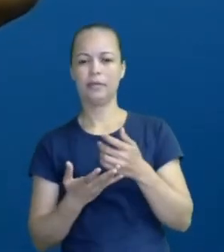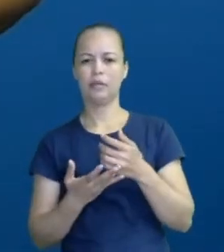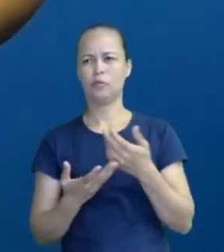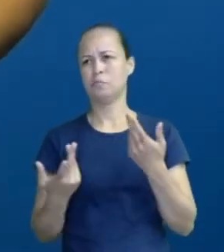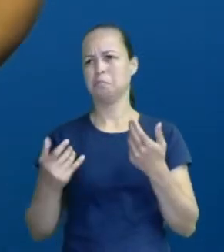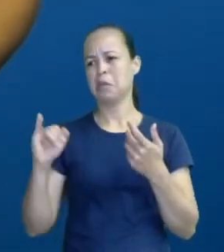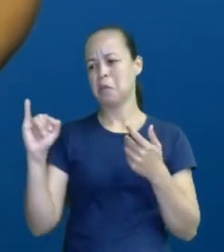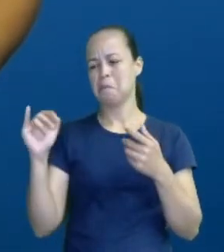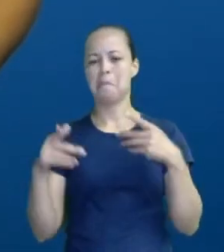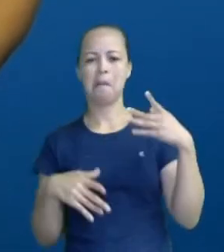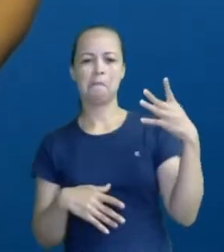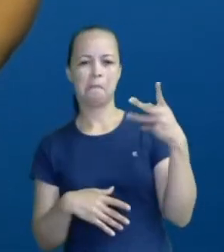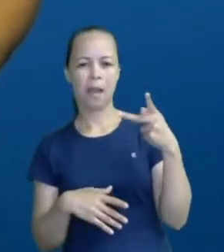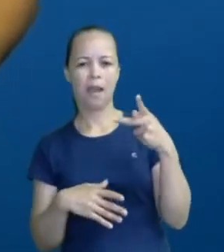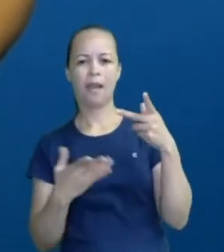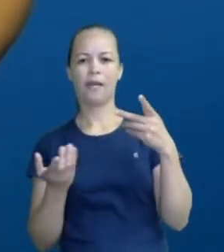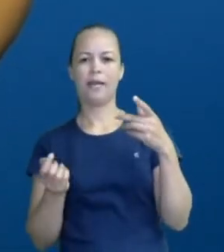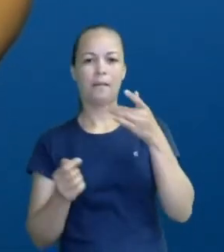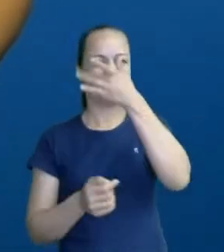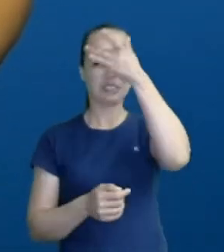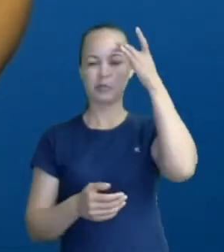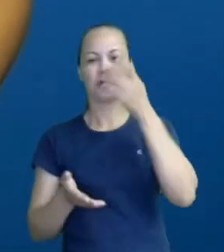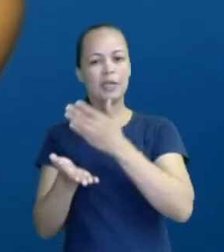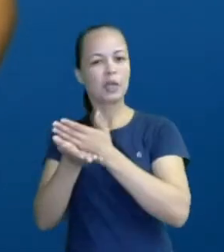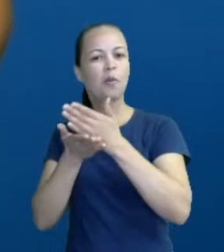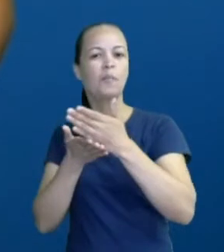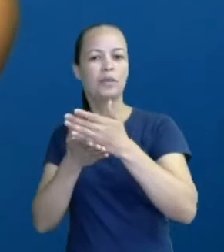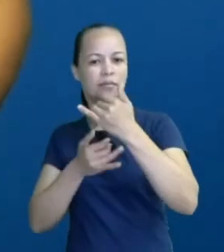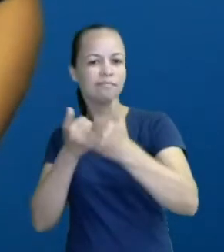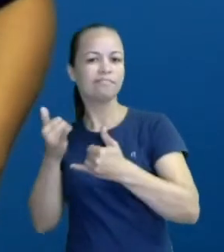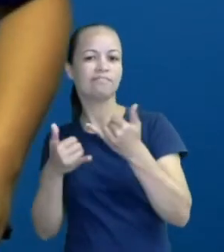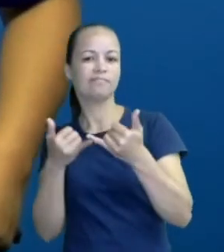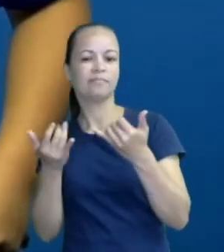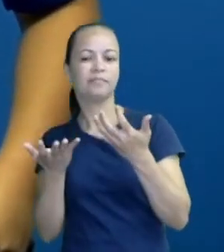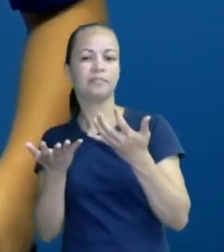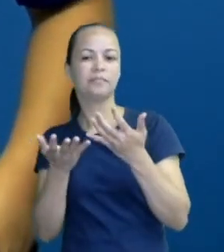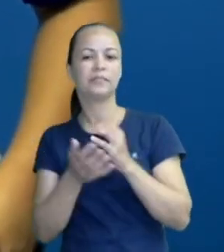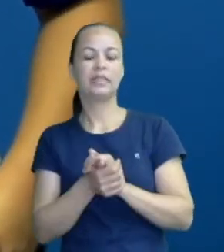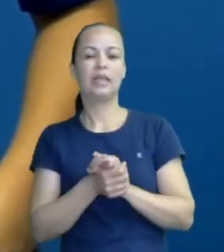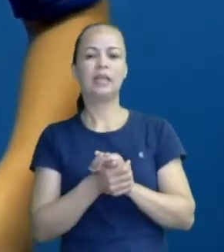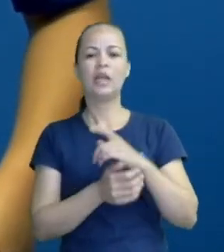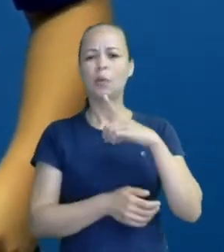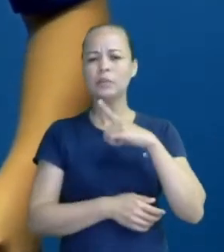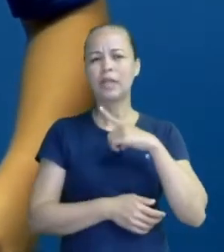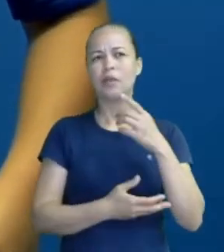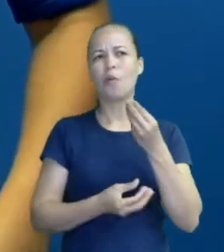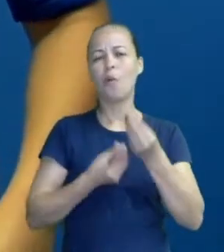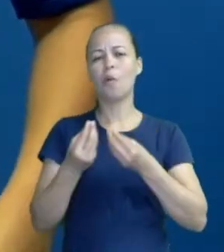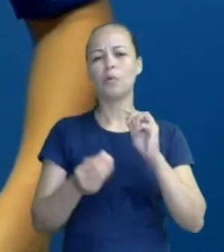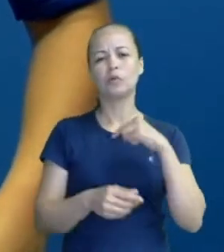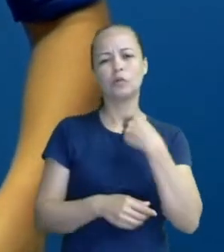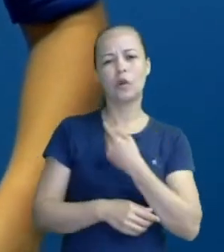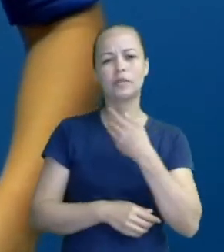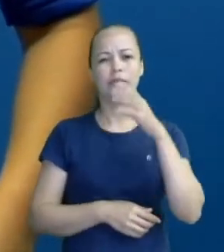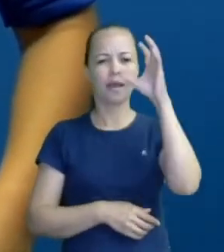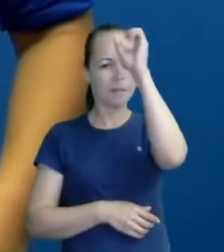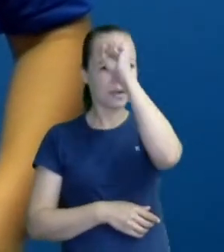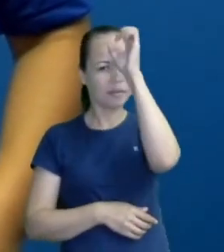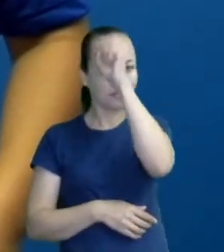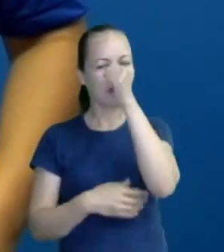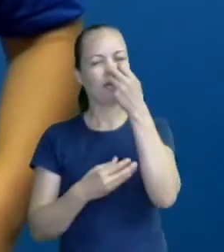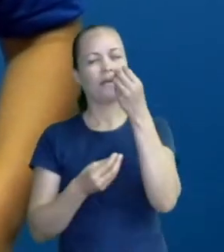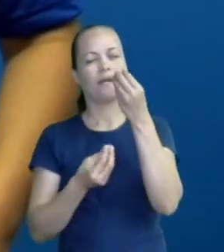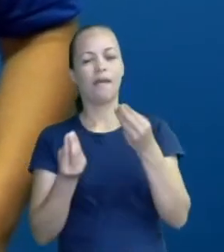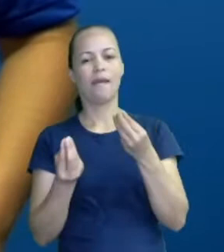par, era aquele que ia começar. Tá certo? Então, tem como a gente aprender brincando. Então, aí